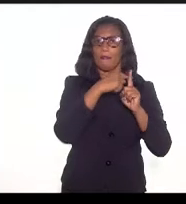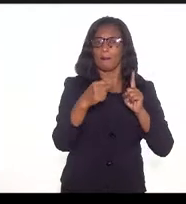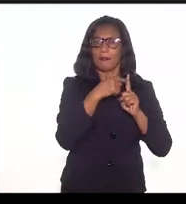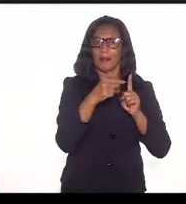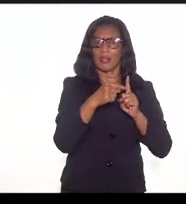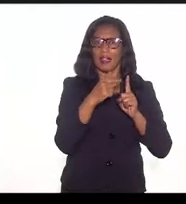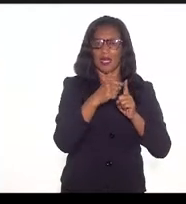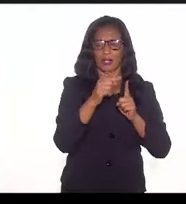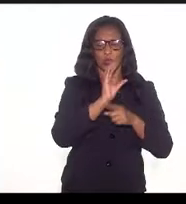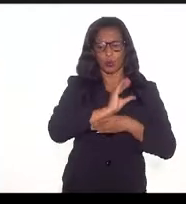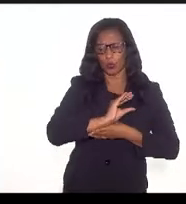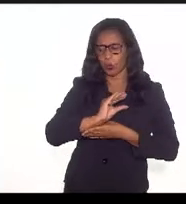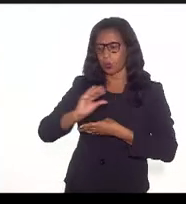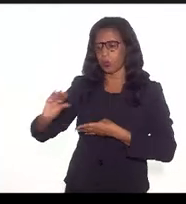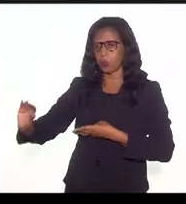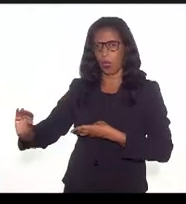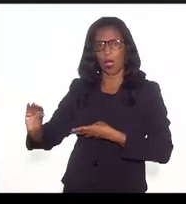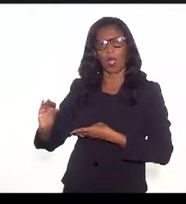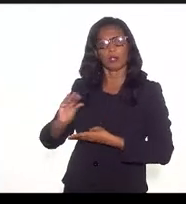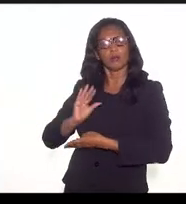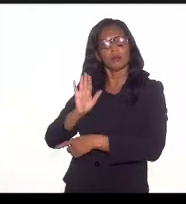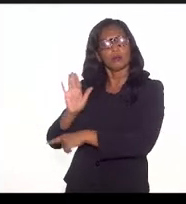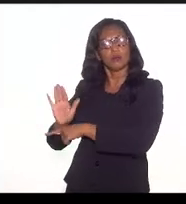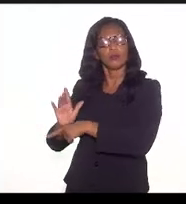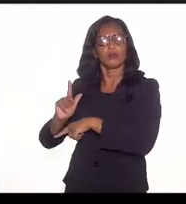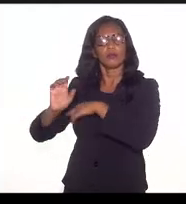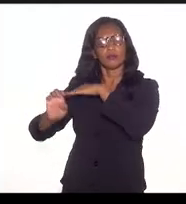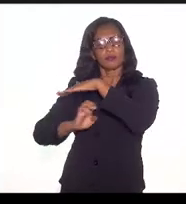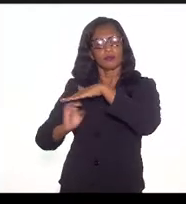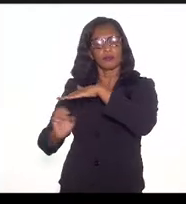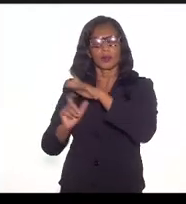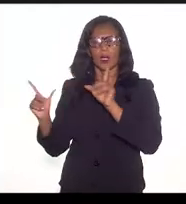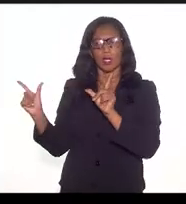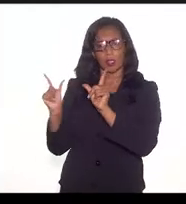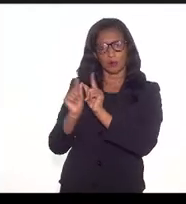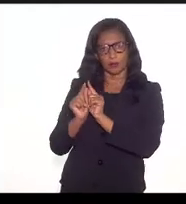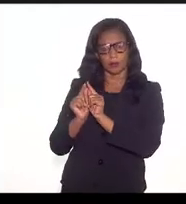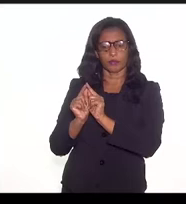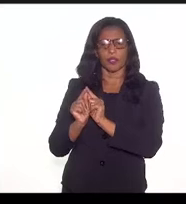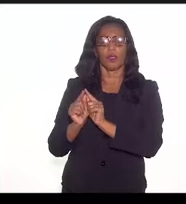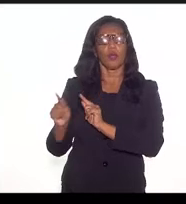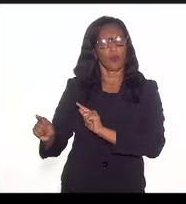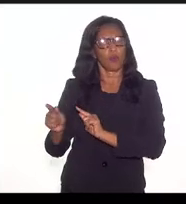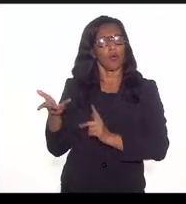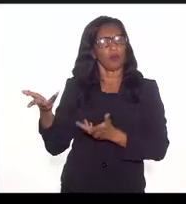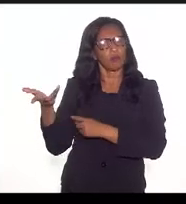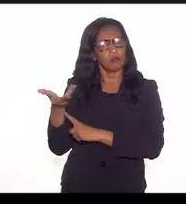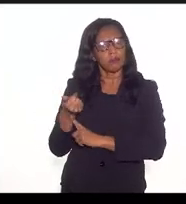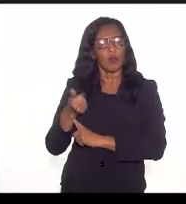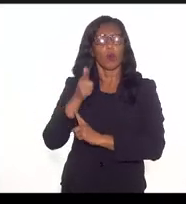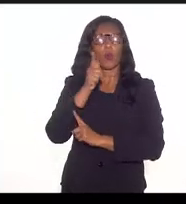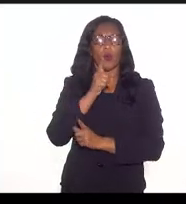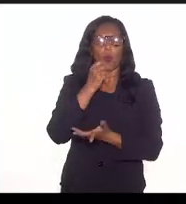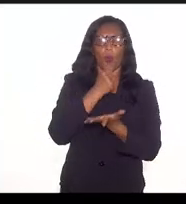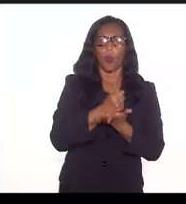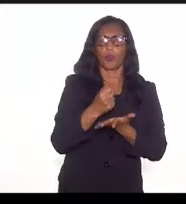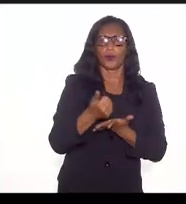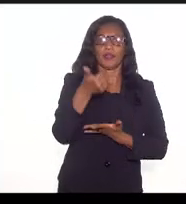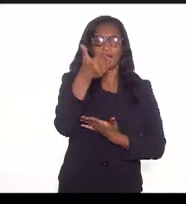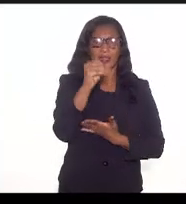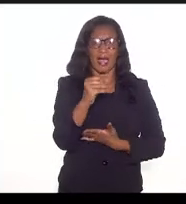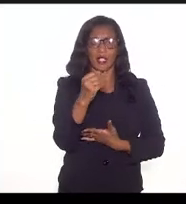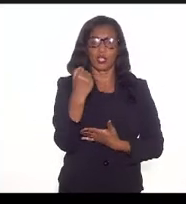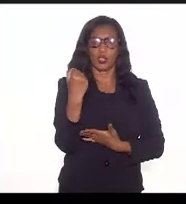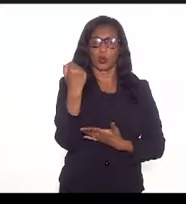recurso seria subvenção e metade do recurso seria financiamento. Resumidamente, foi um sucesso, a gente realizou 10 contratos. Um dos